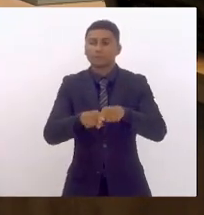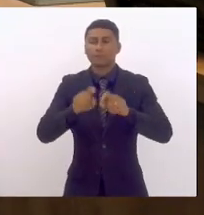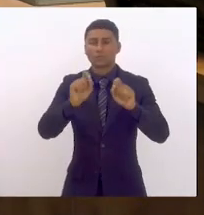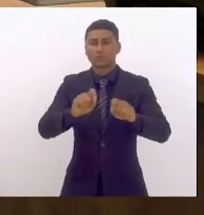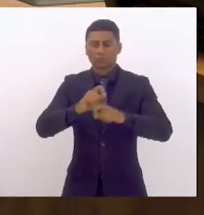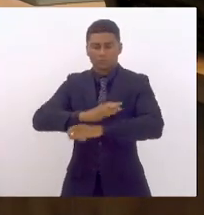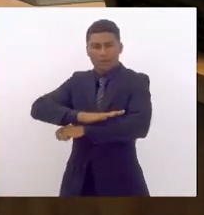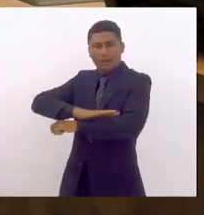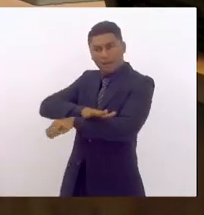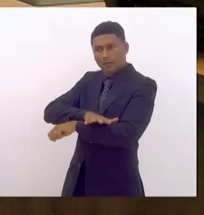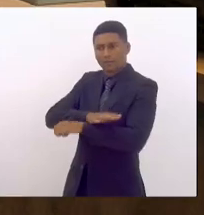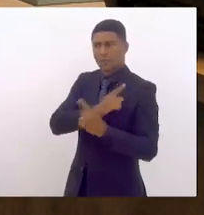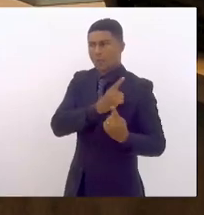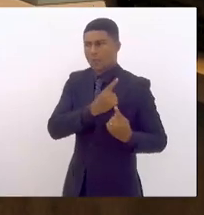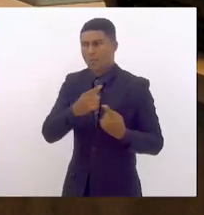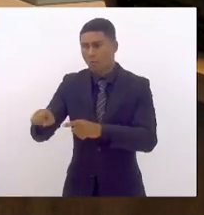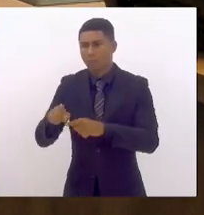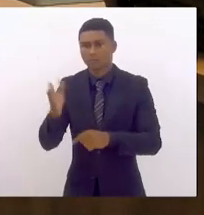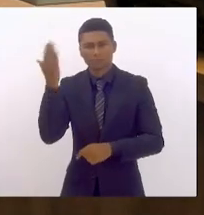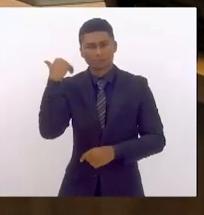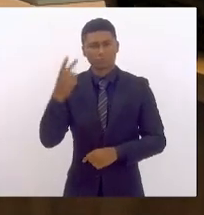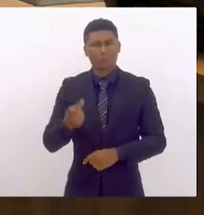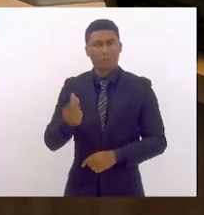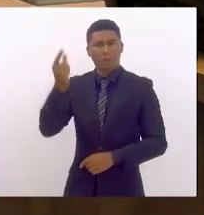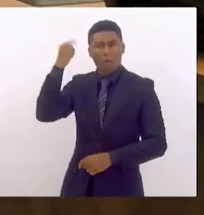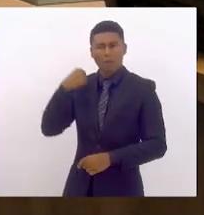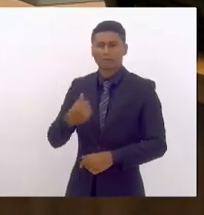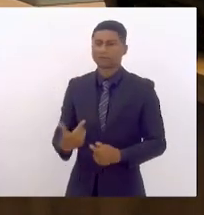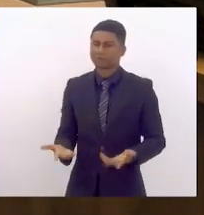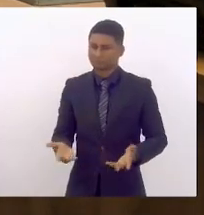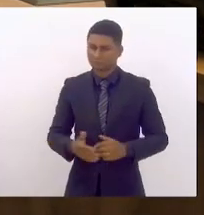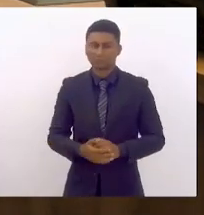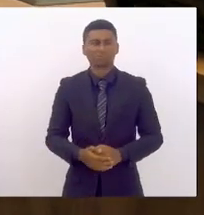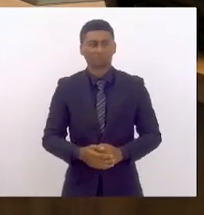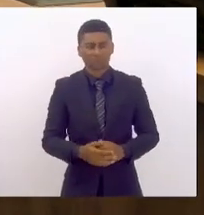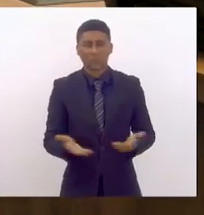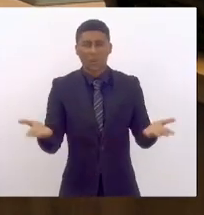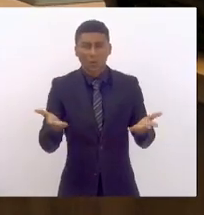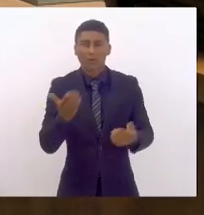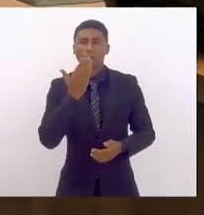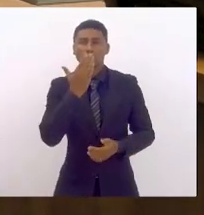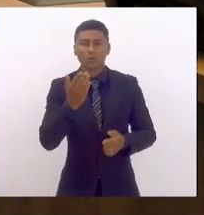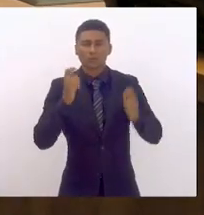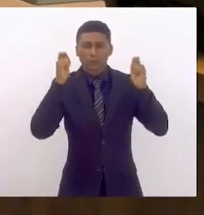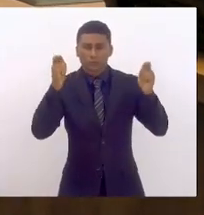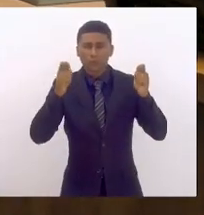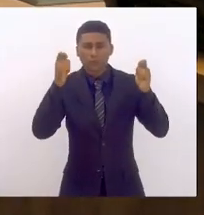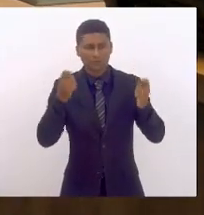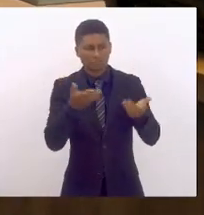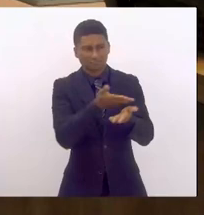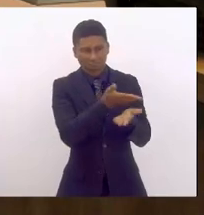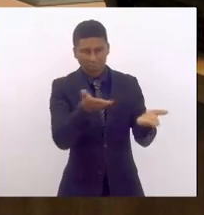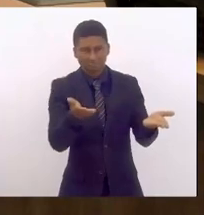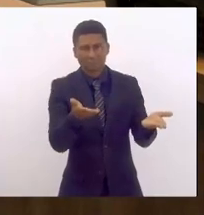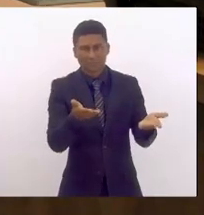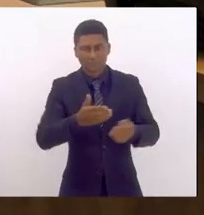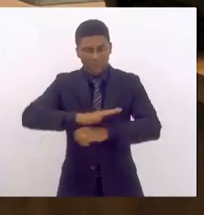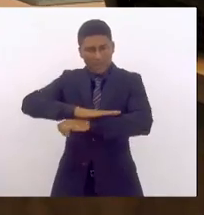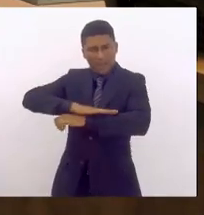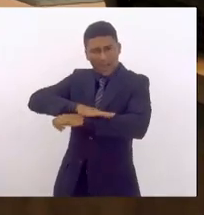ao racismo já naquela época então toda torcida hoje daqueles daquelas que são